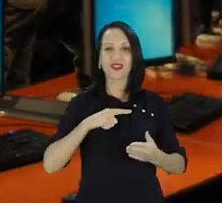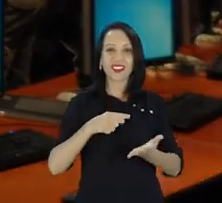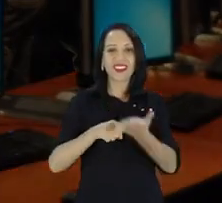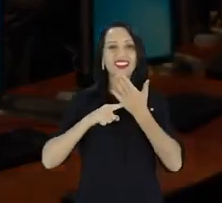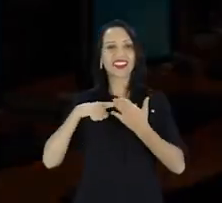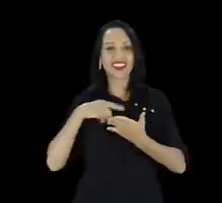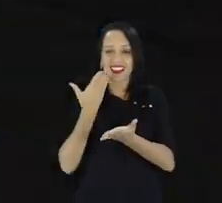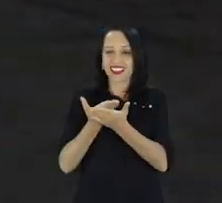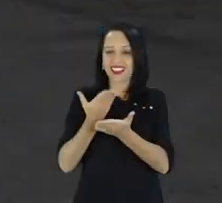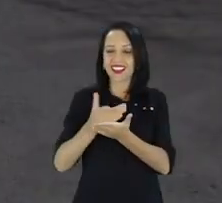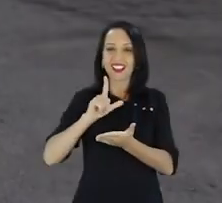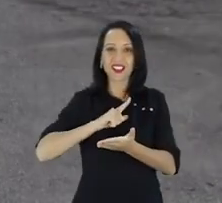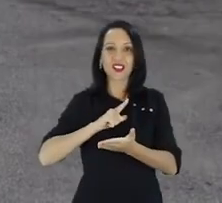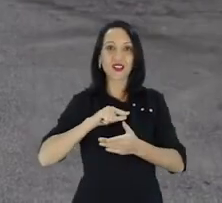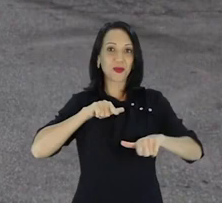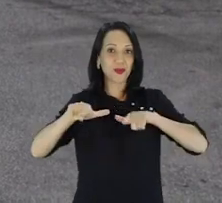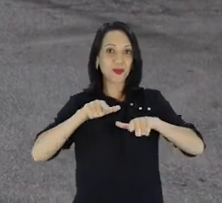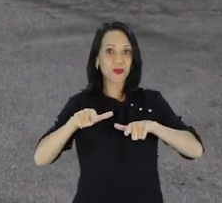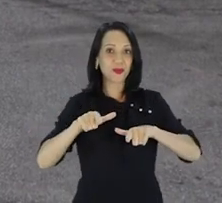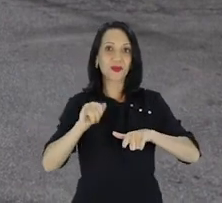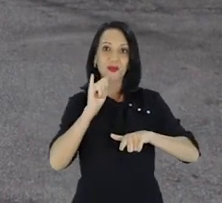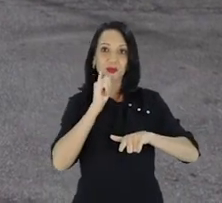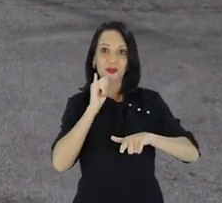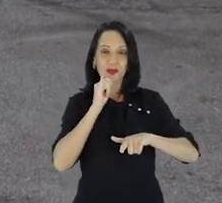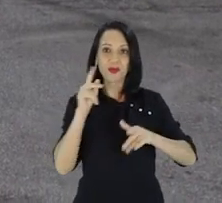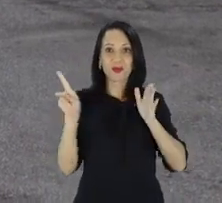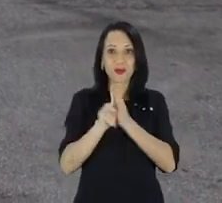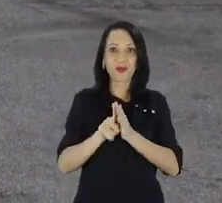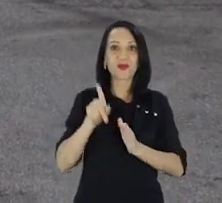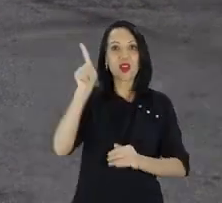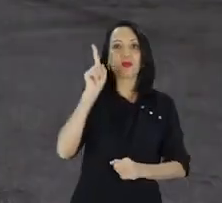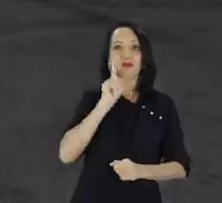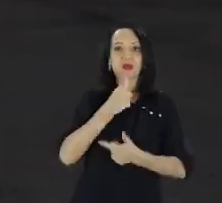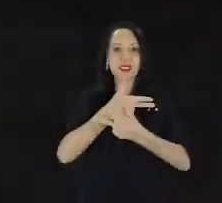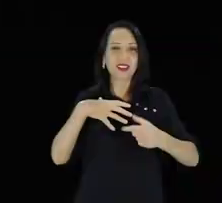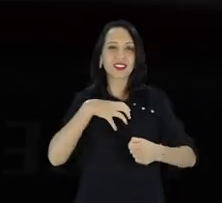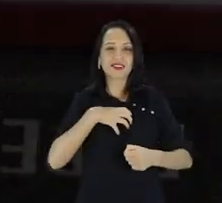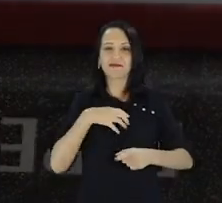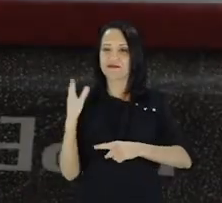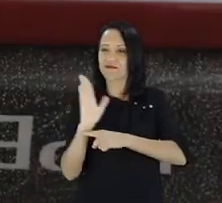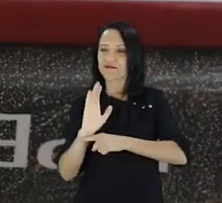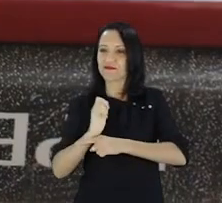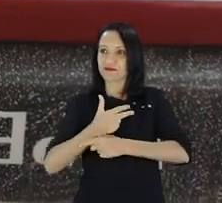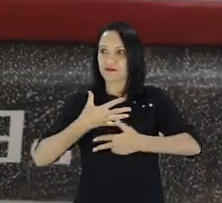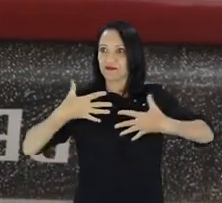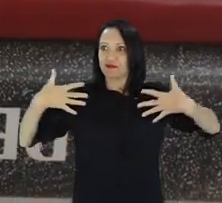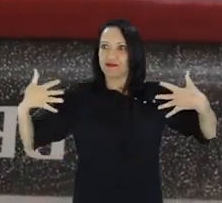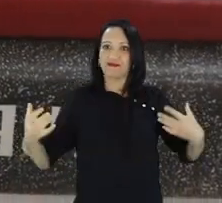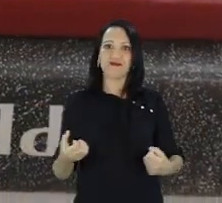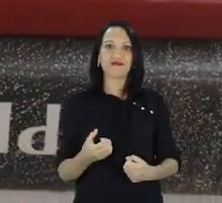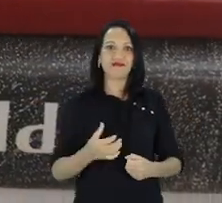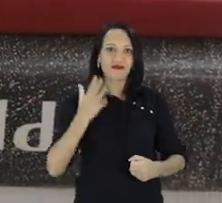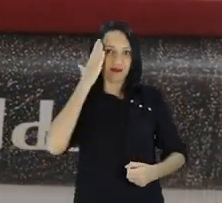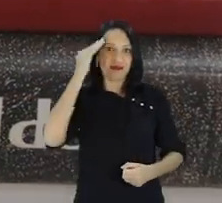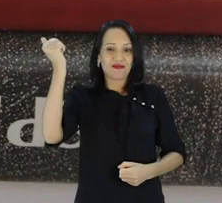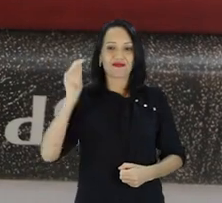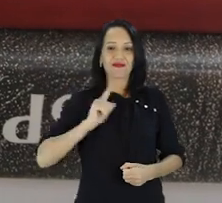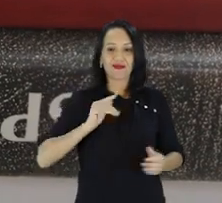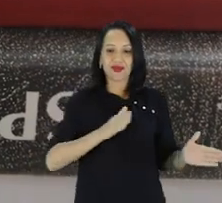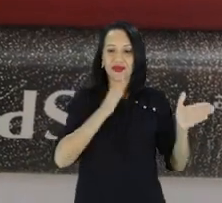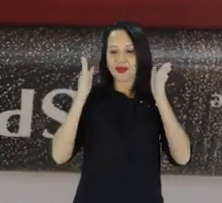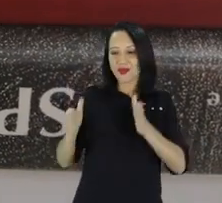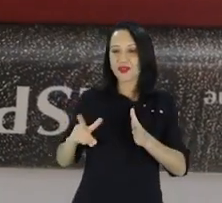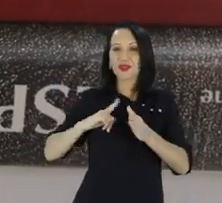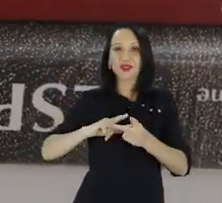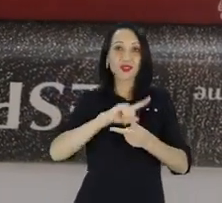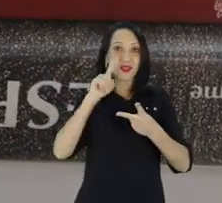davam aula que trabalhavam nos estúdios de Hollywood para fazer as grandes produções de filme por um outro lado eu fiz uma via